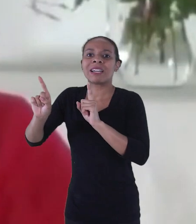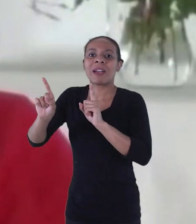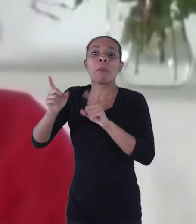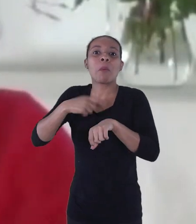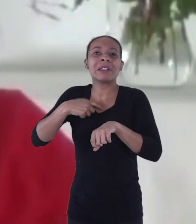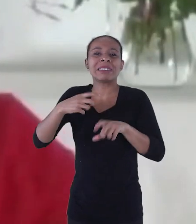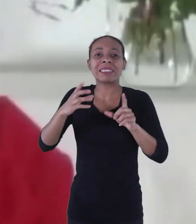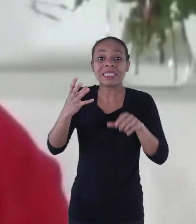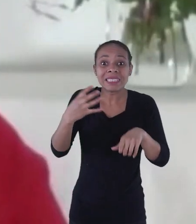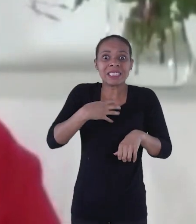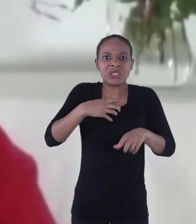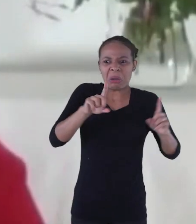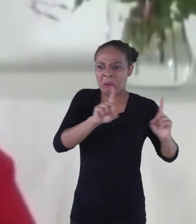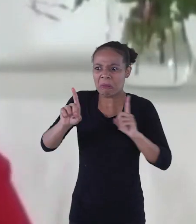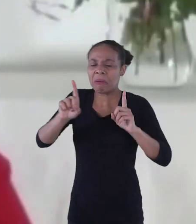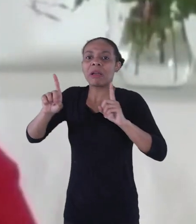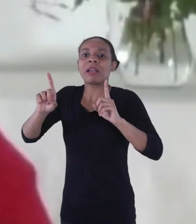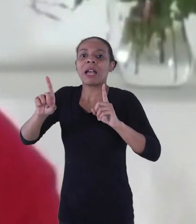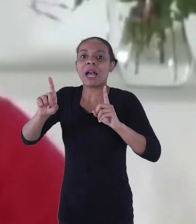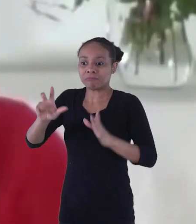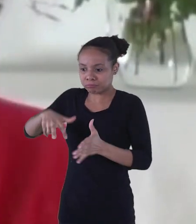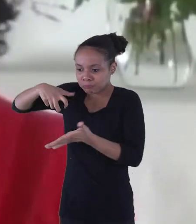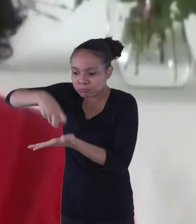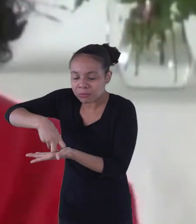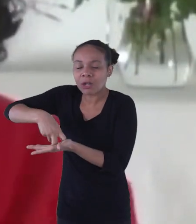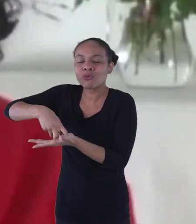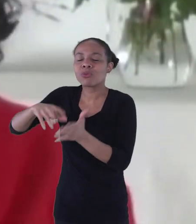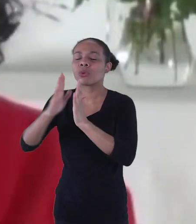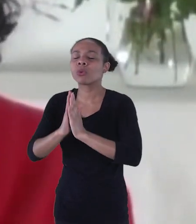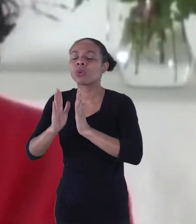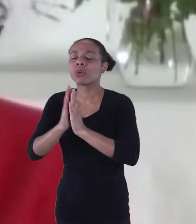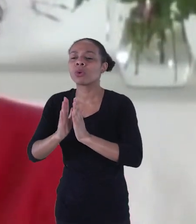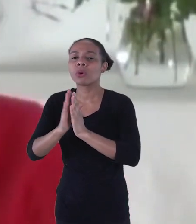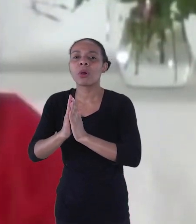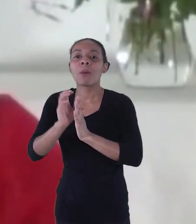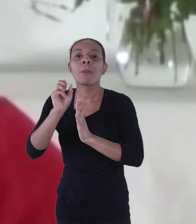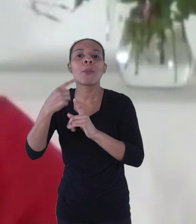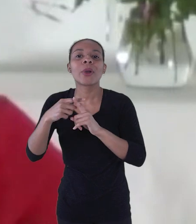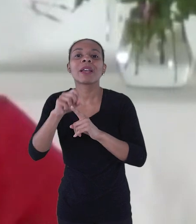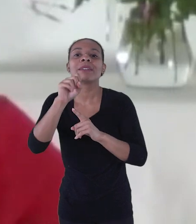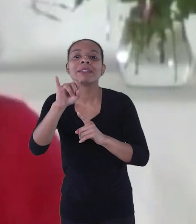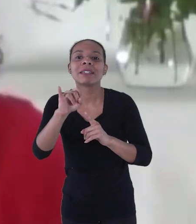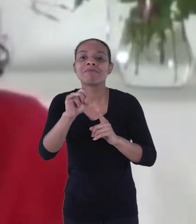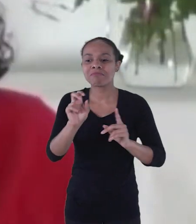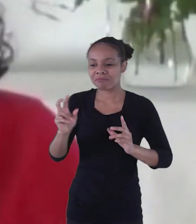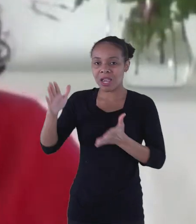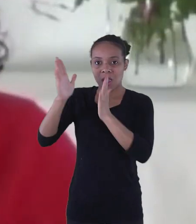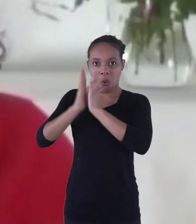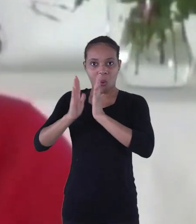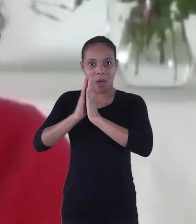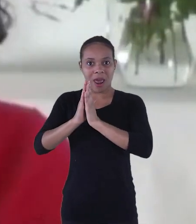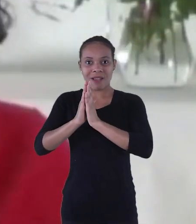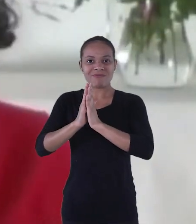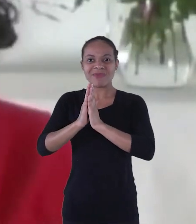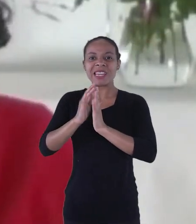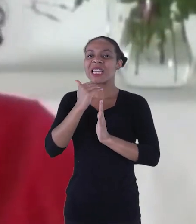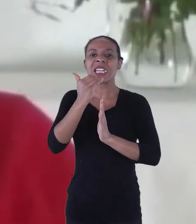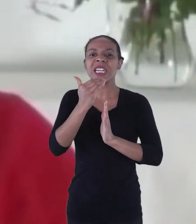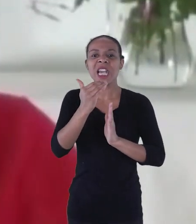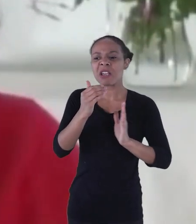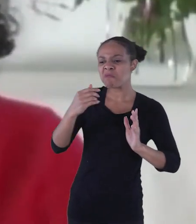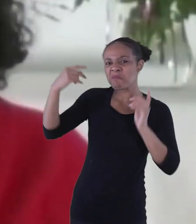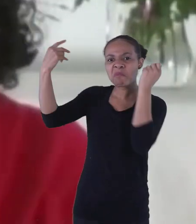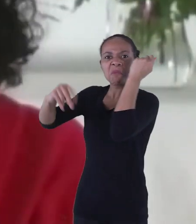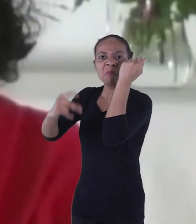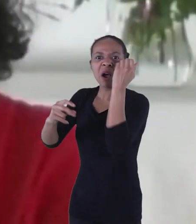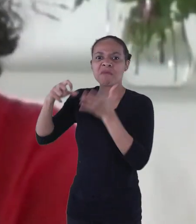que rezavam. Justamente porque, rezando, ninguém podia agredi-los. Ela, inclusive a mãe, são